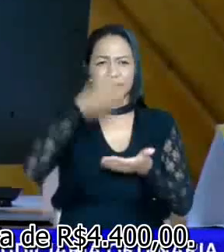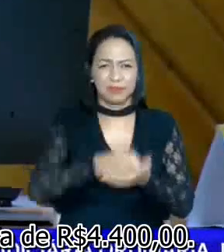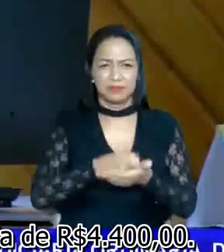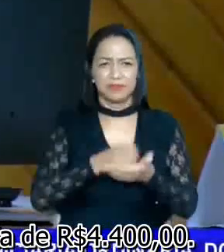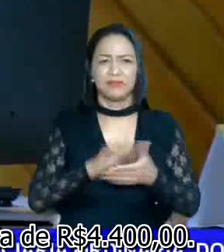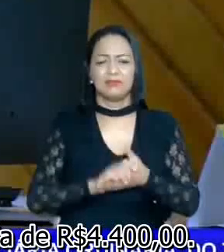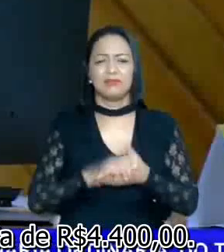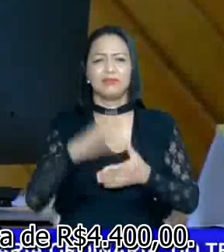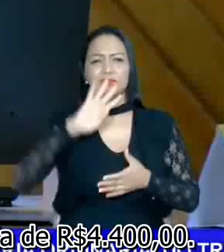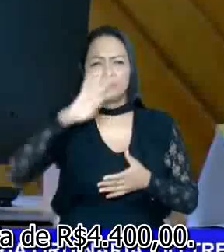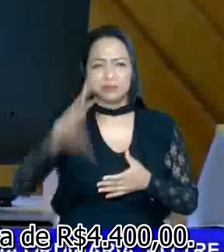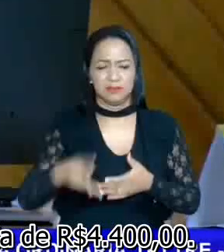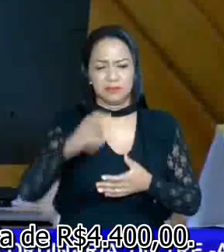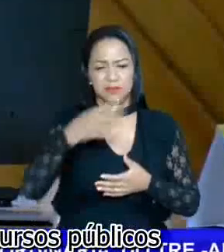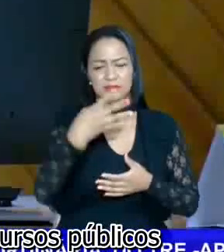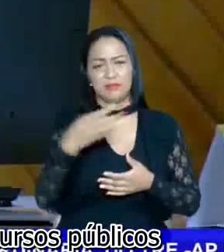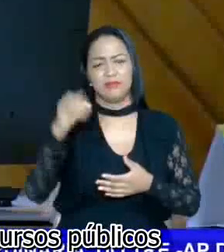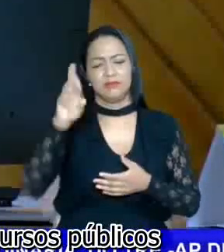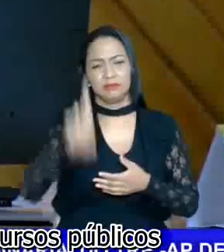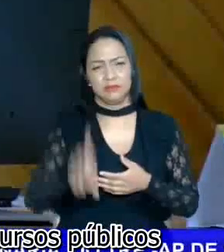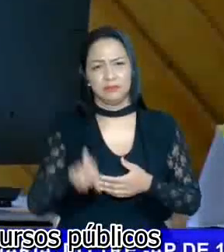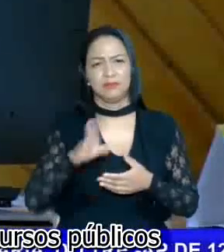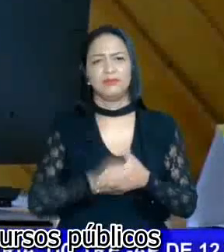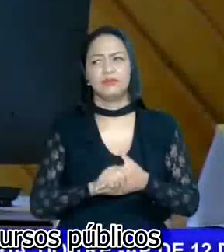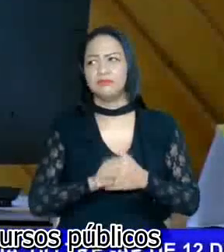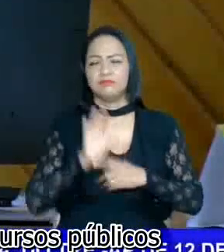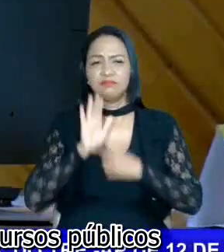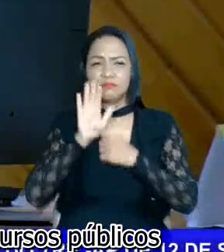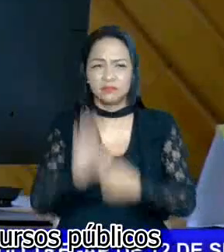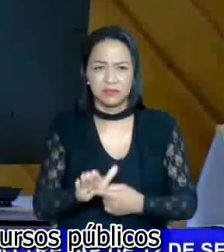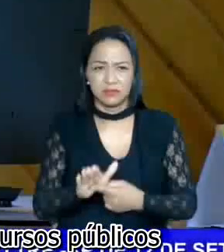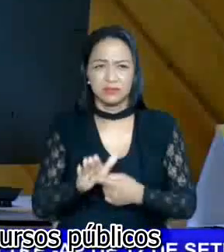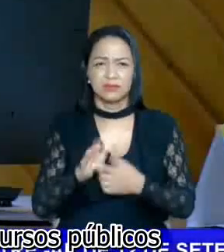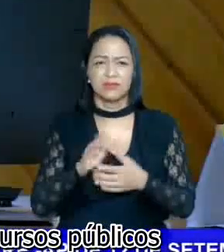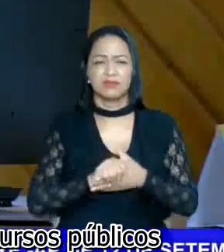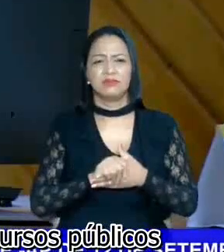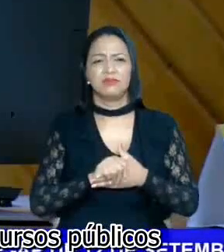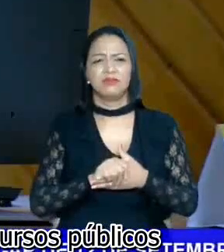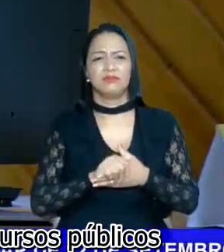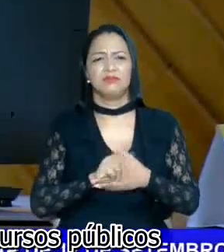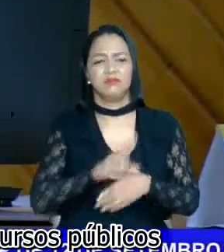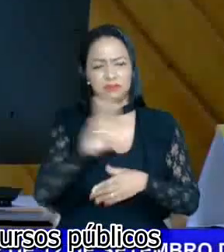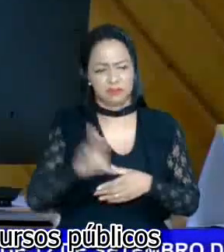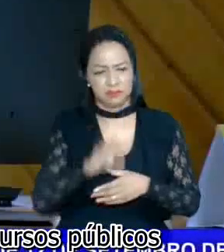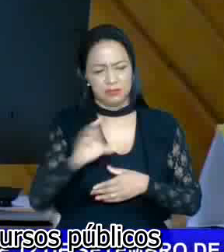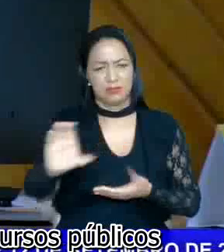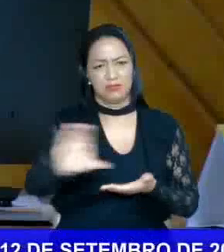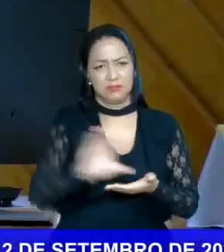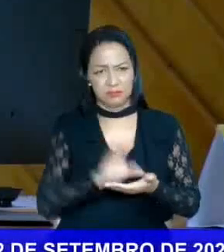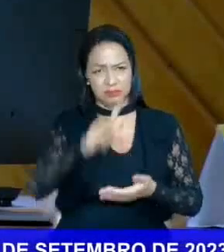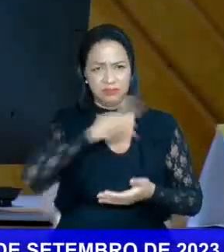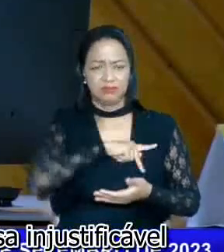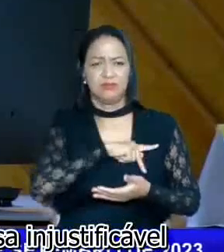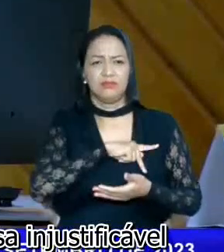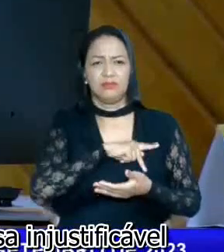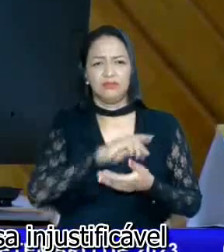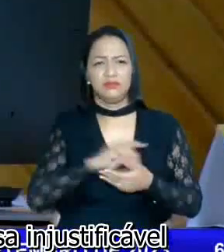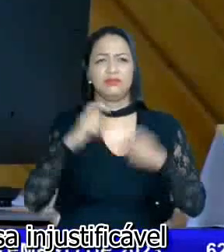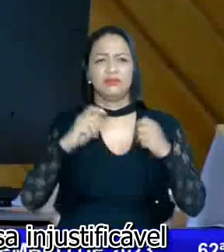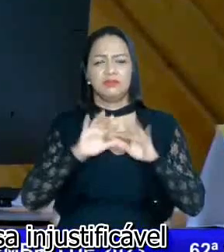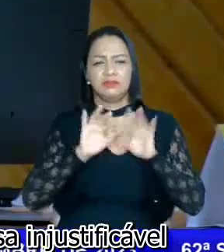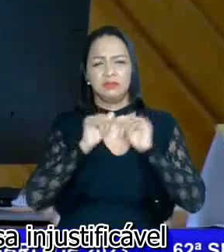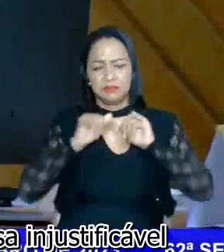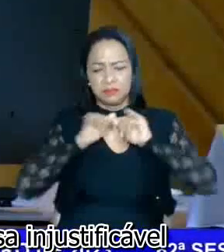ínfima quantia de R$ 4.400, o que denota o grau de ineficiência da utilização de recursos públicos em uma